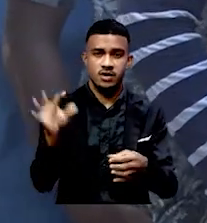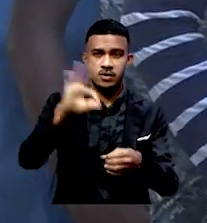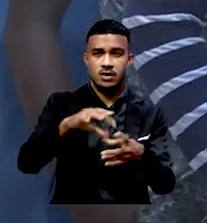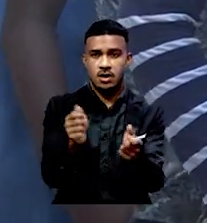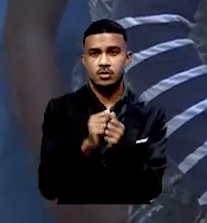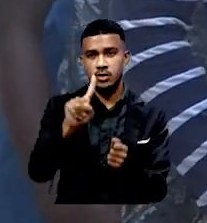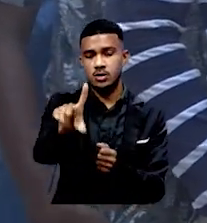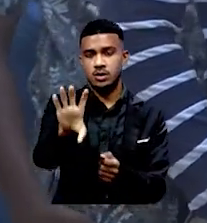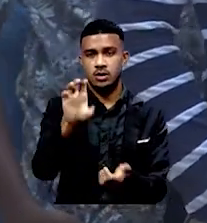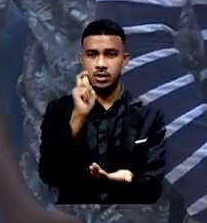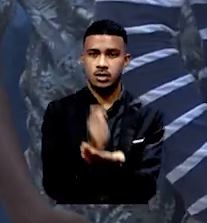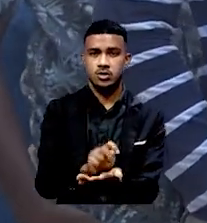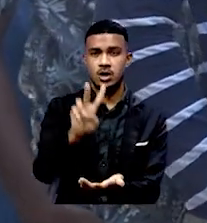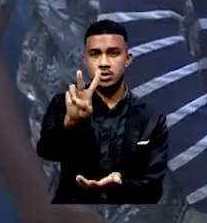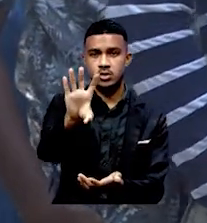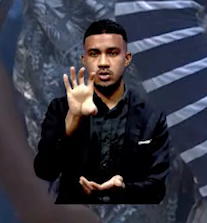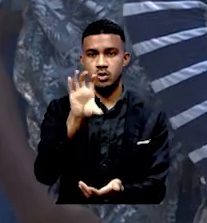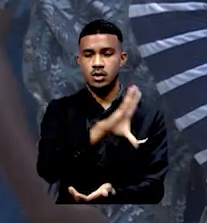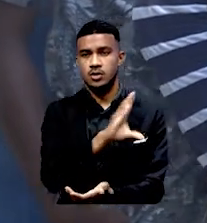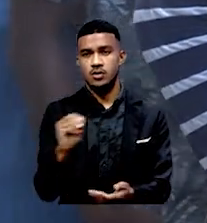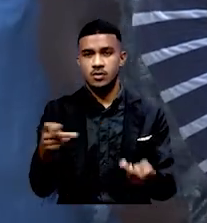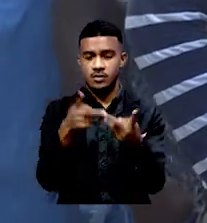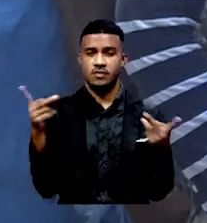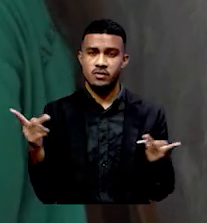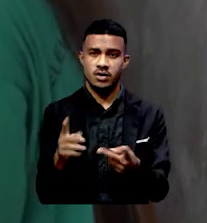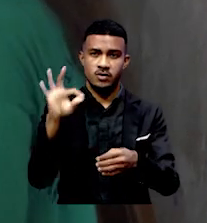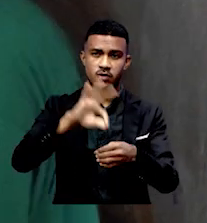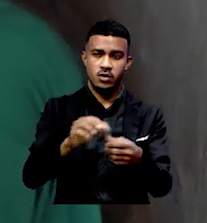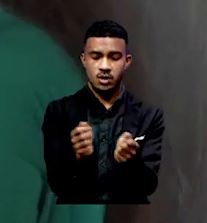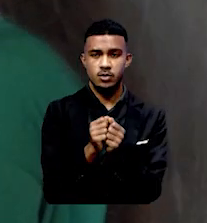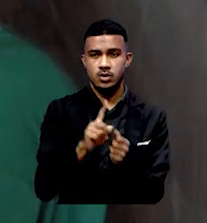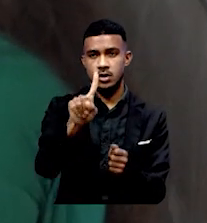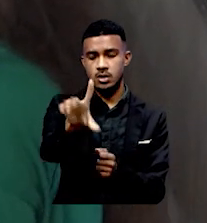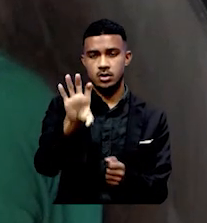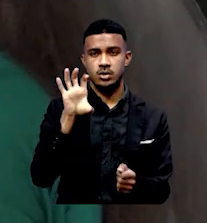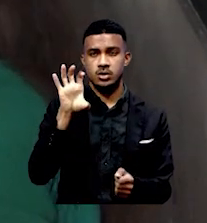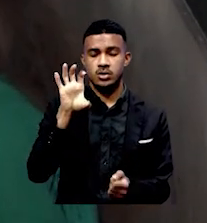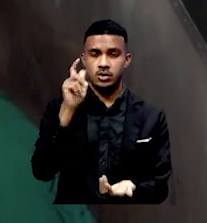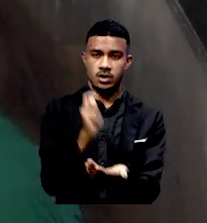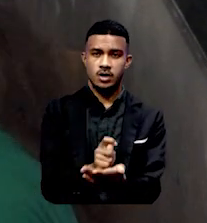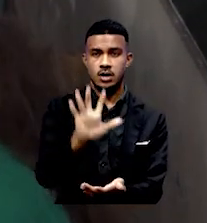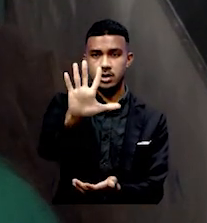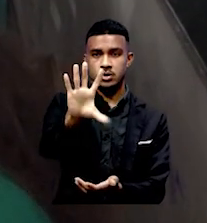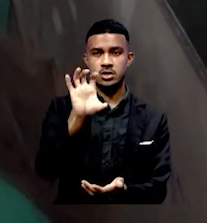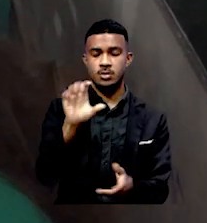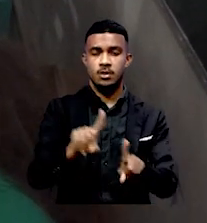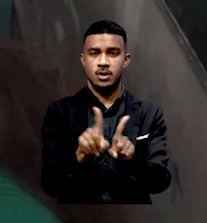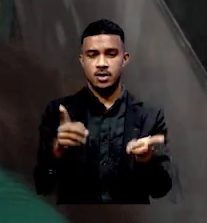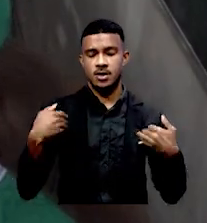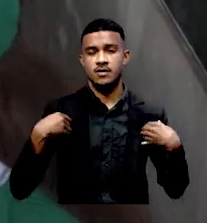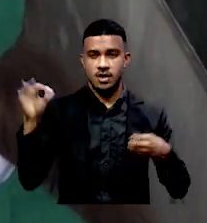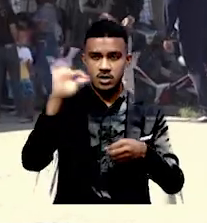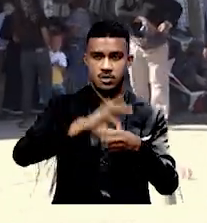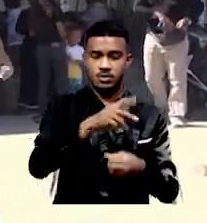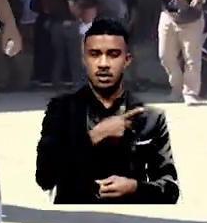Crihu Unida Atos Rua, na estação de voto na Moto Crihu Unida Atos Lima. Mas a eleição parlamentar Tinan Oin,